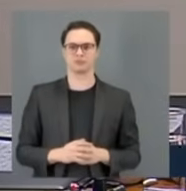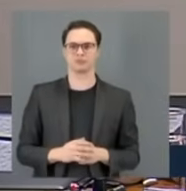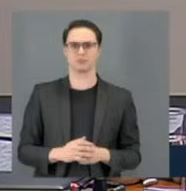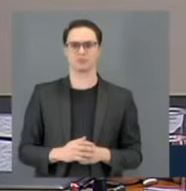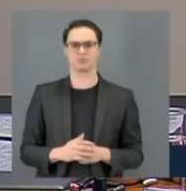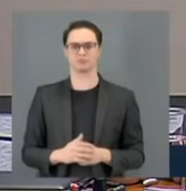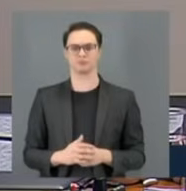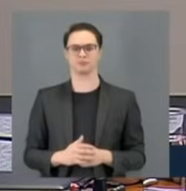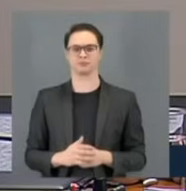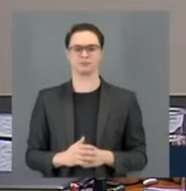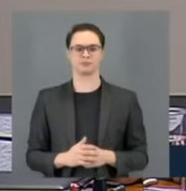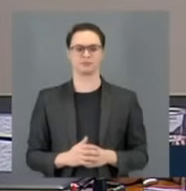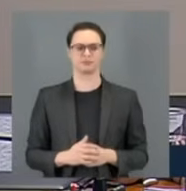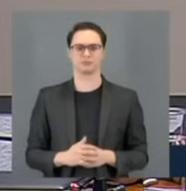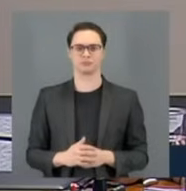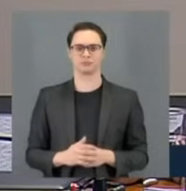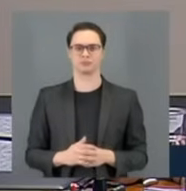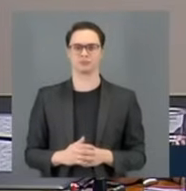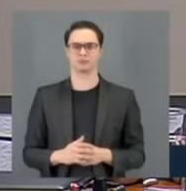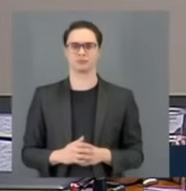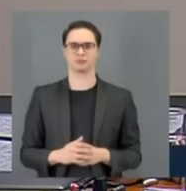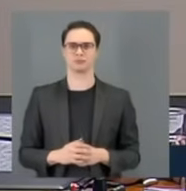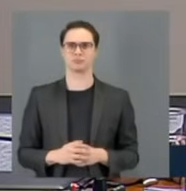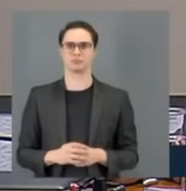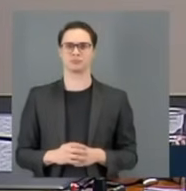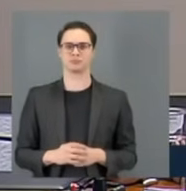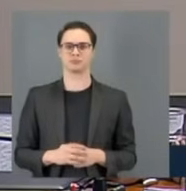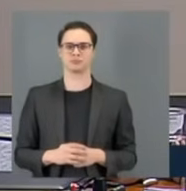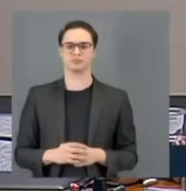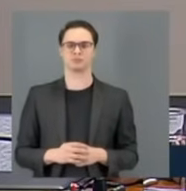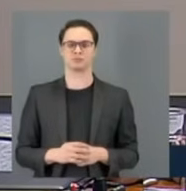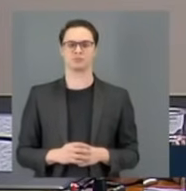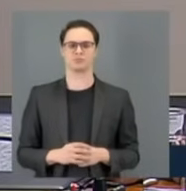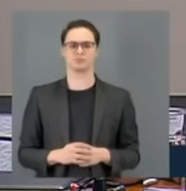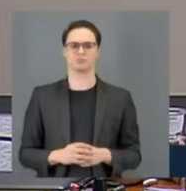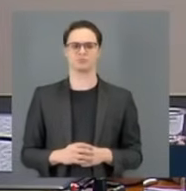Agora eu tenho que voltar, olha só.